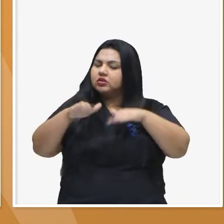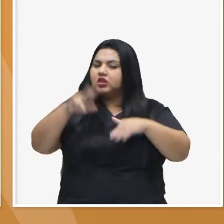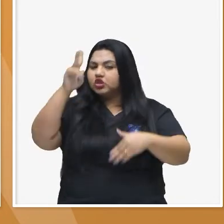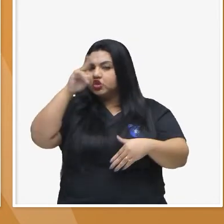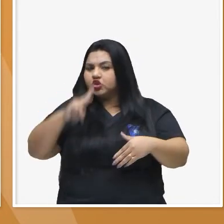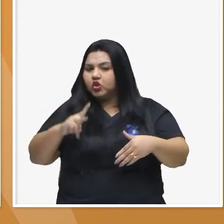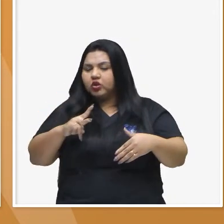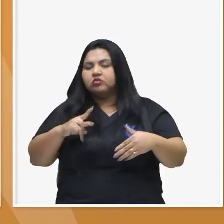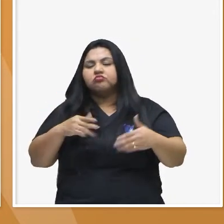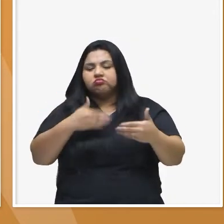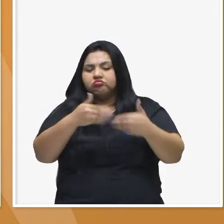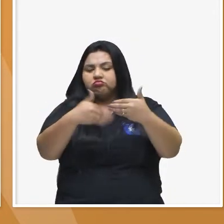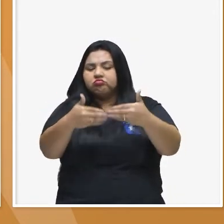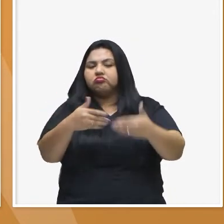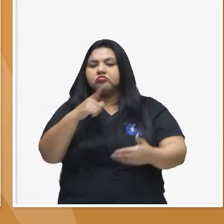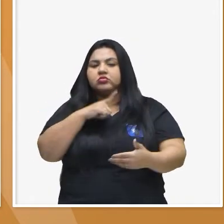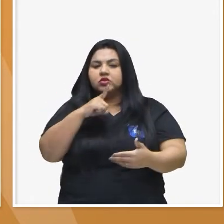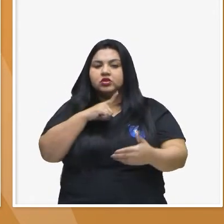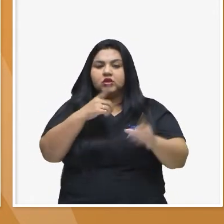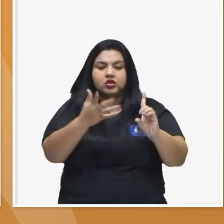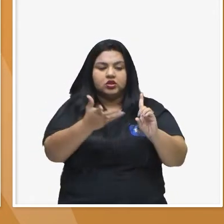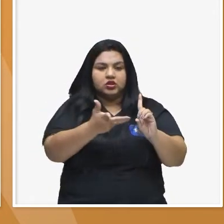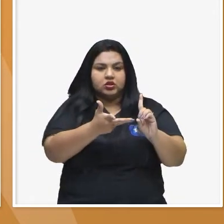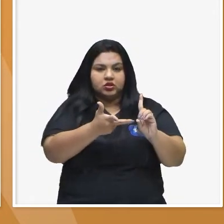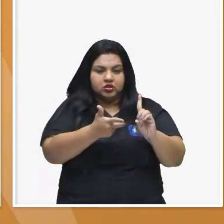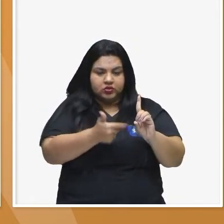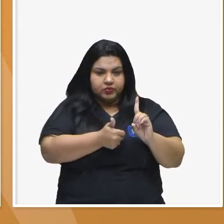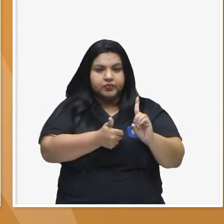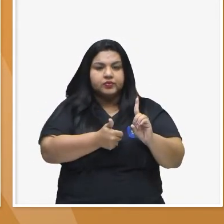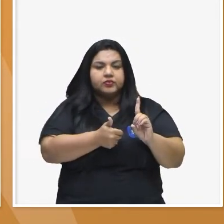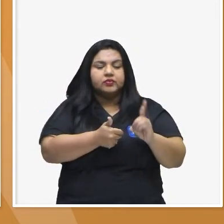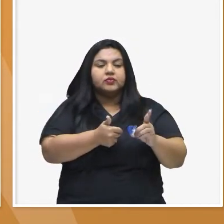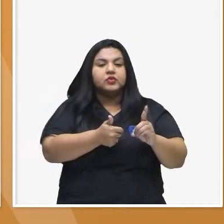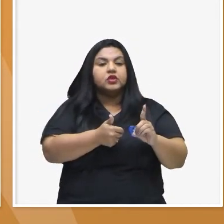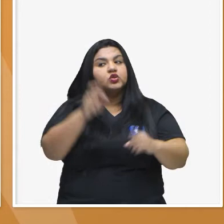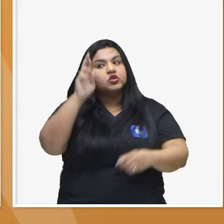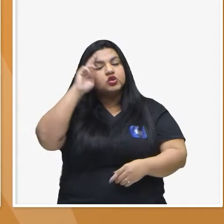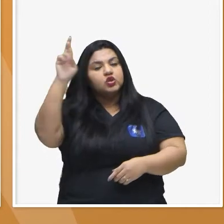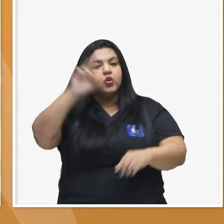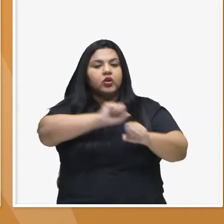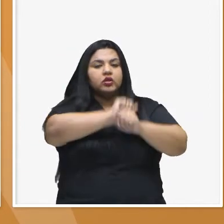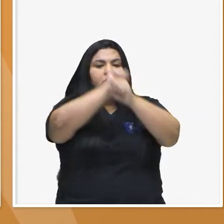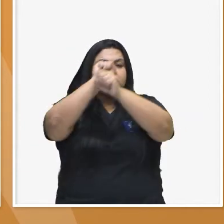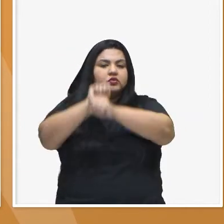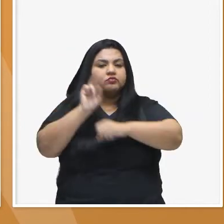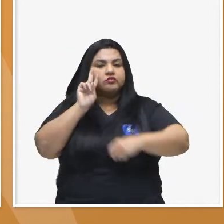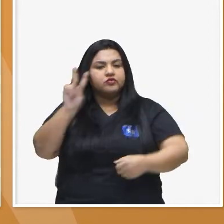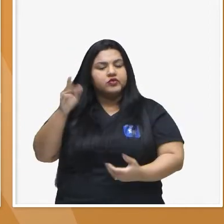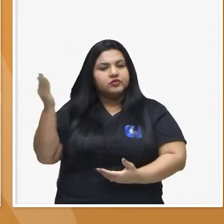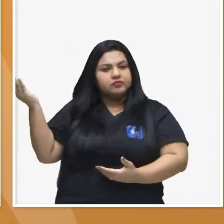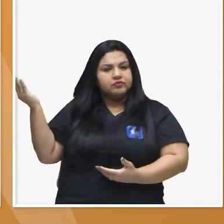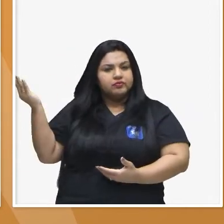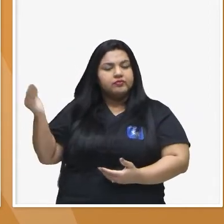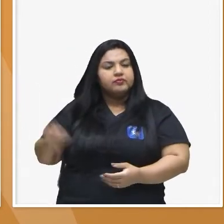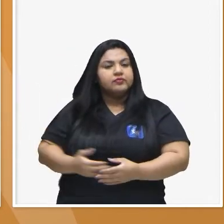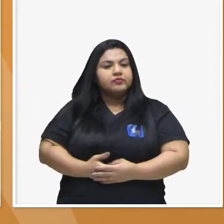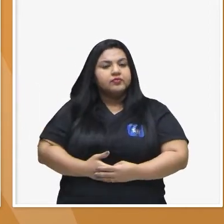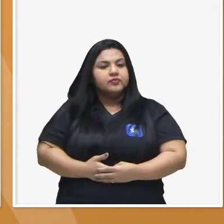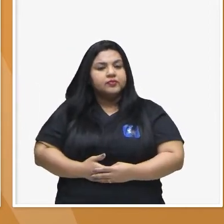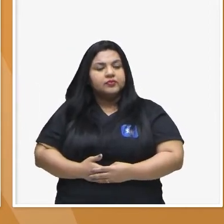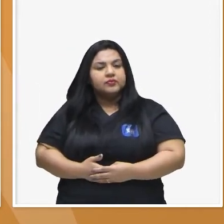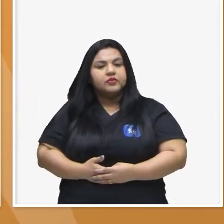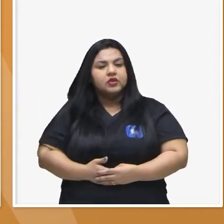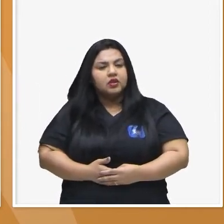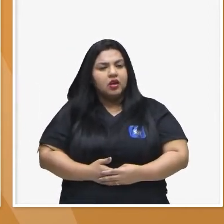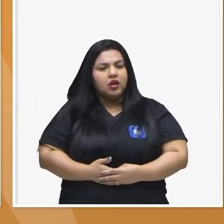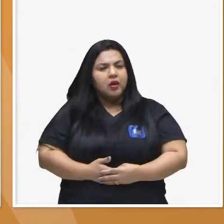Enem, que é a dialética do senhor e do escravo, né, para falar um pouco disso. Vamos ver aí, ó, só para a gente ter uma ideia,